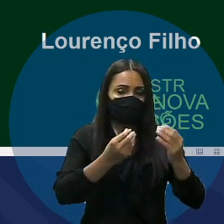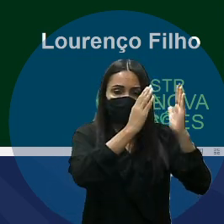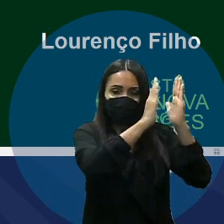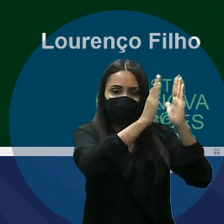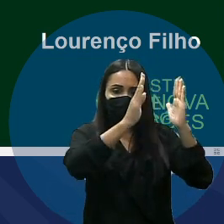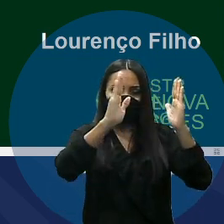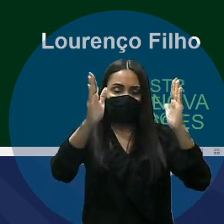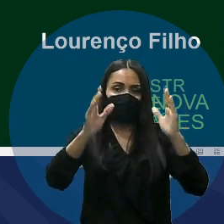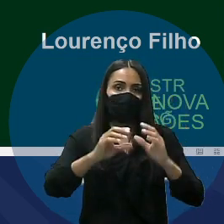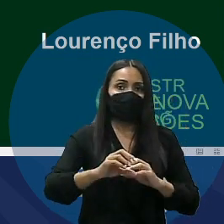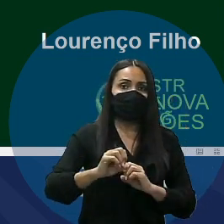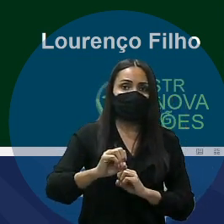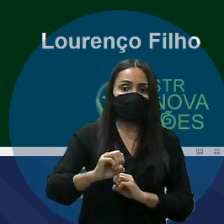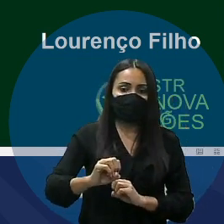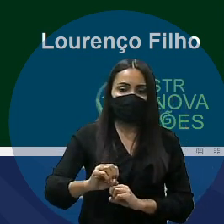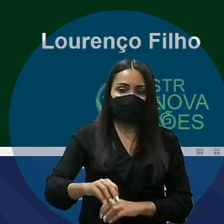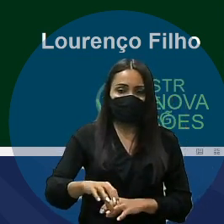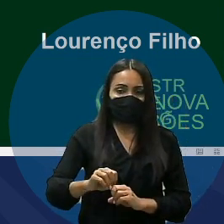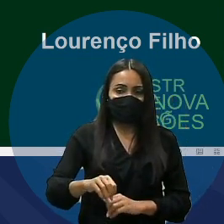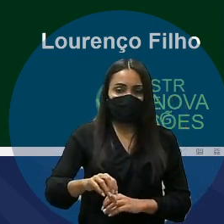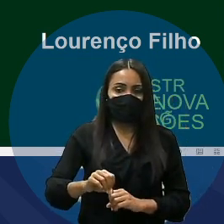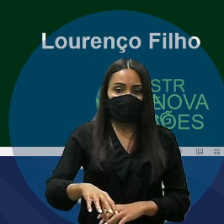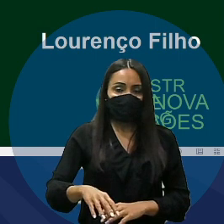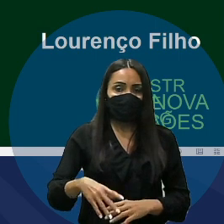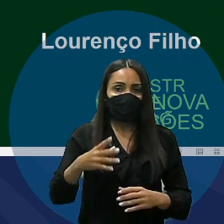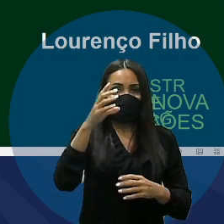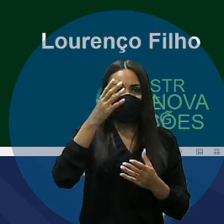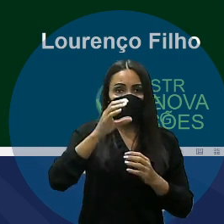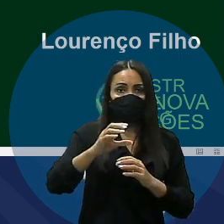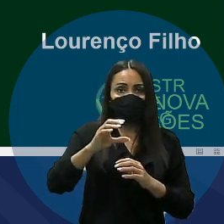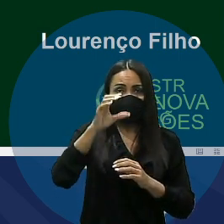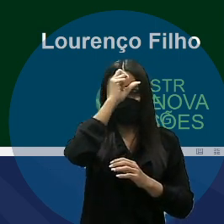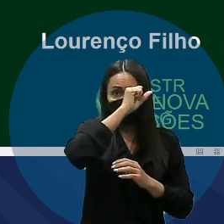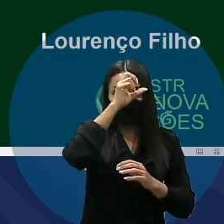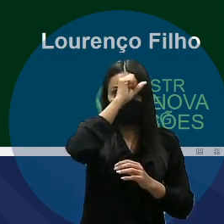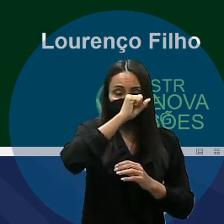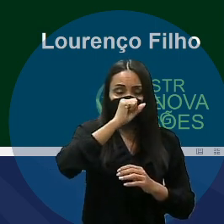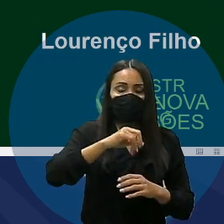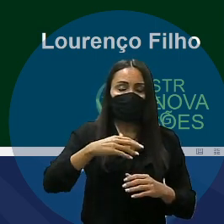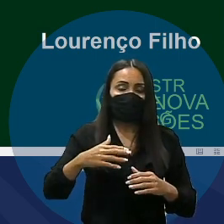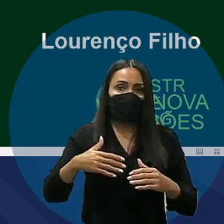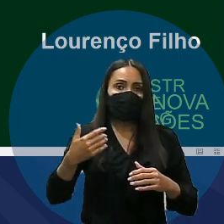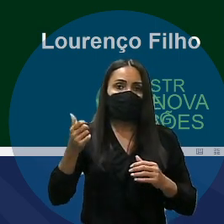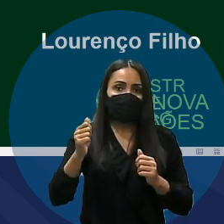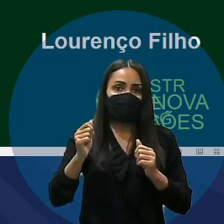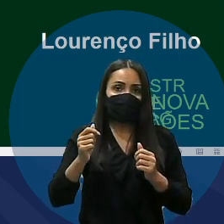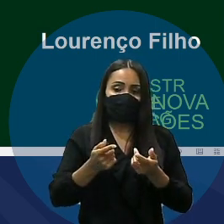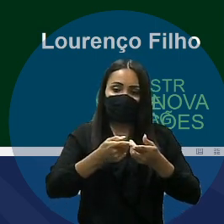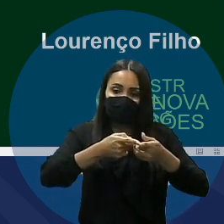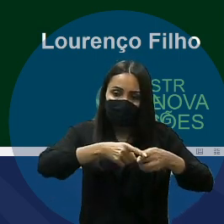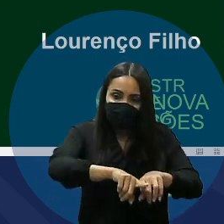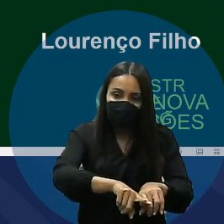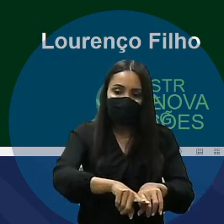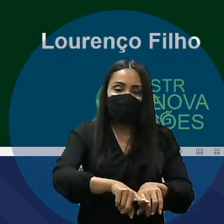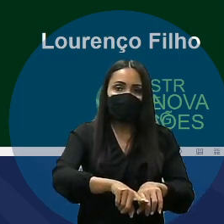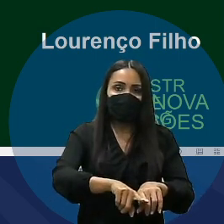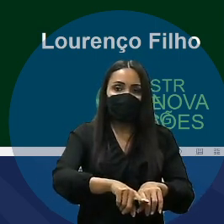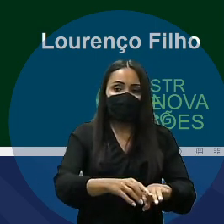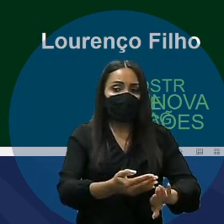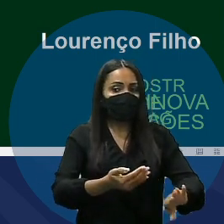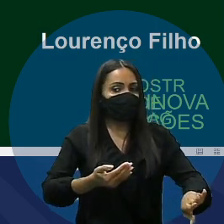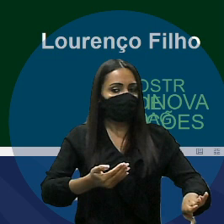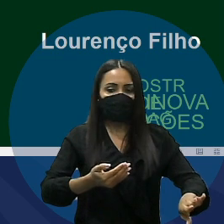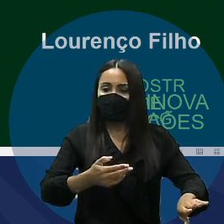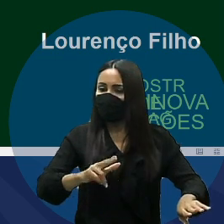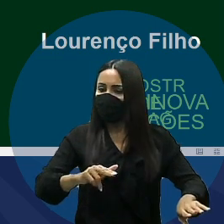educação, biblioteca como instrumento de ensino e aprendizagem, precisa caminhar interligado, nunca separado.